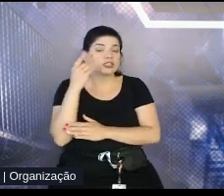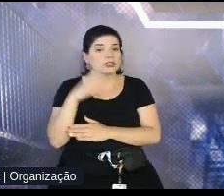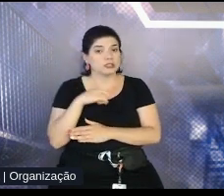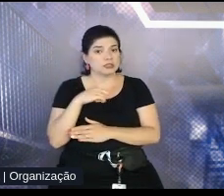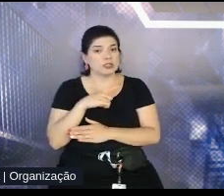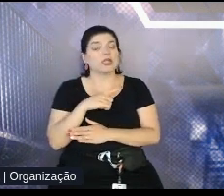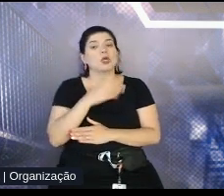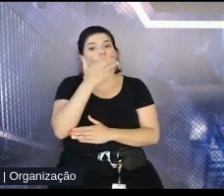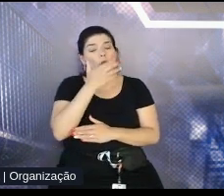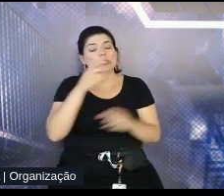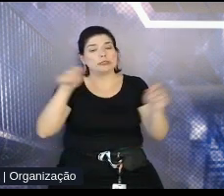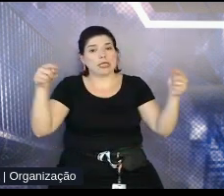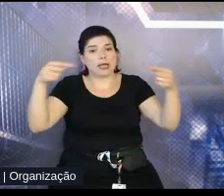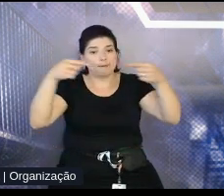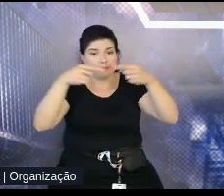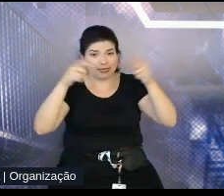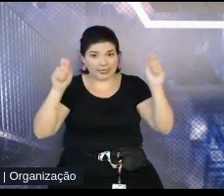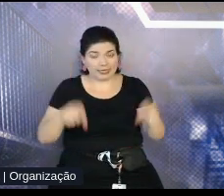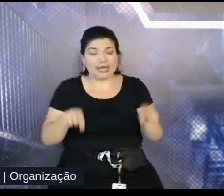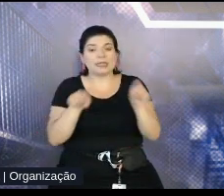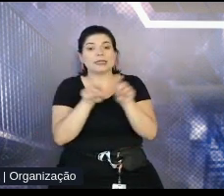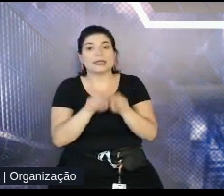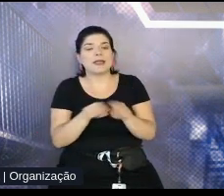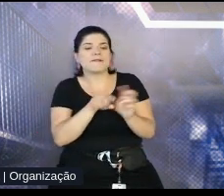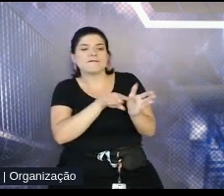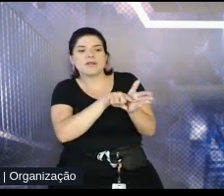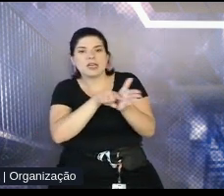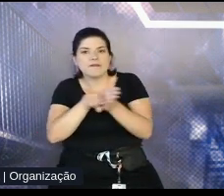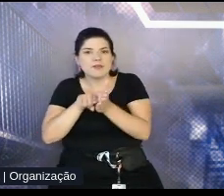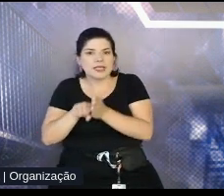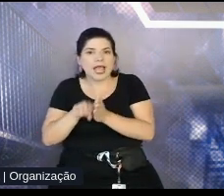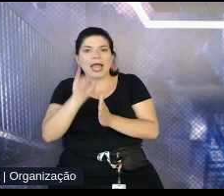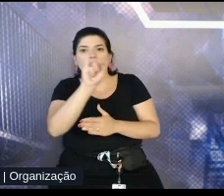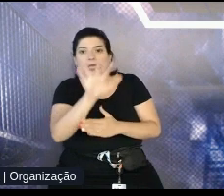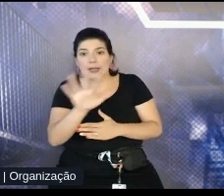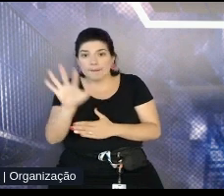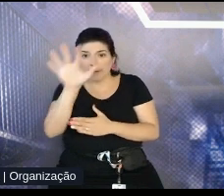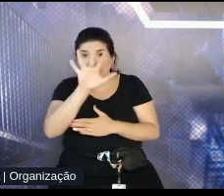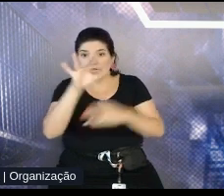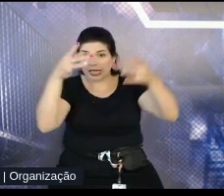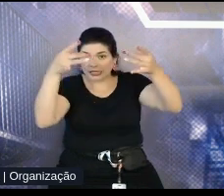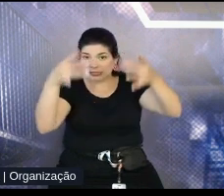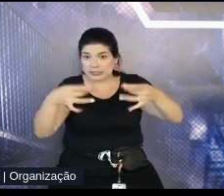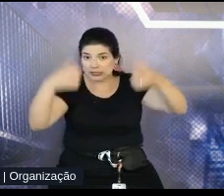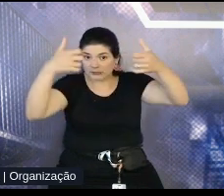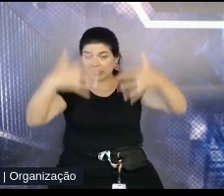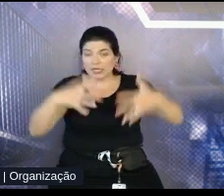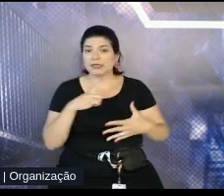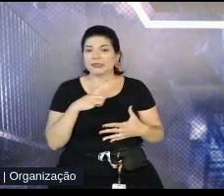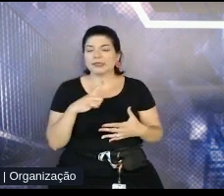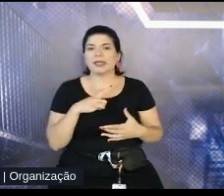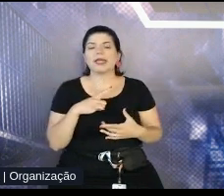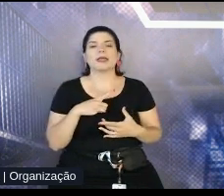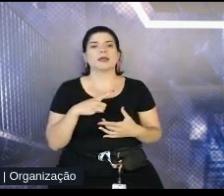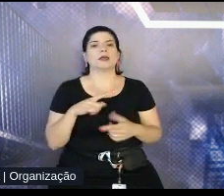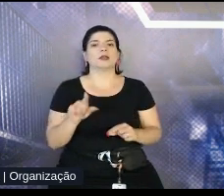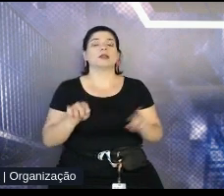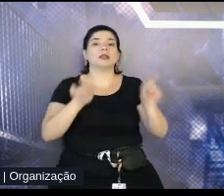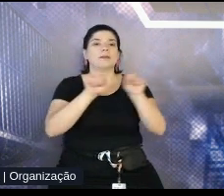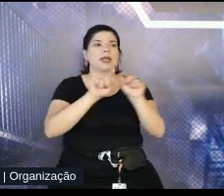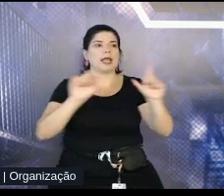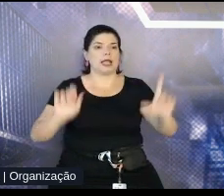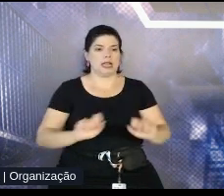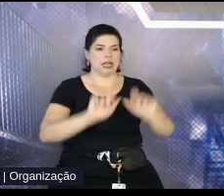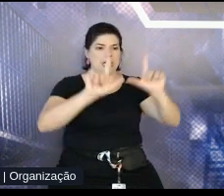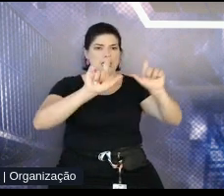CSS aplicado. A gente consegue estar verificando se as imagens estão descritas. O uso correto de labels em relação a labels